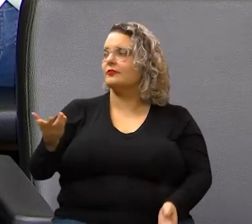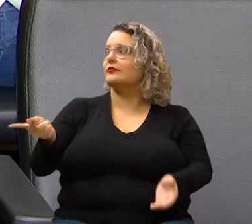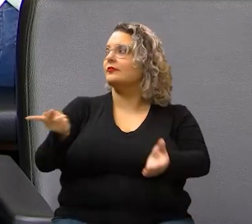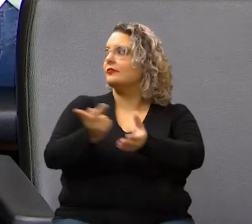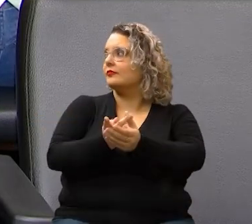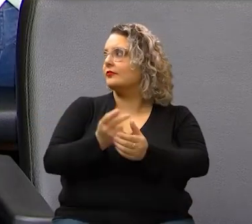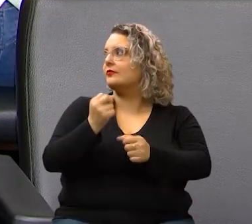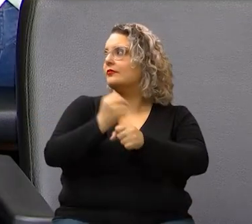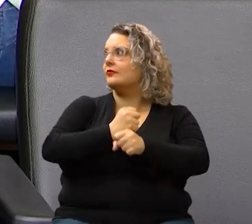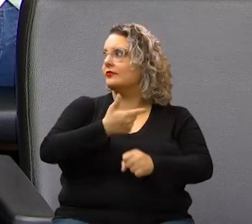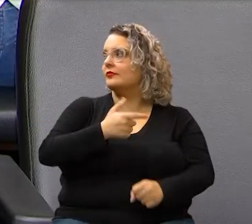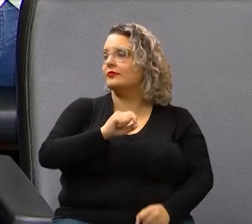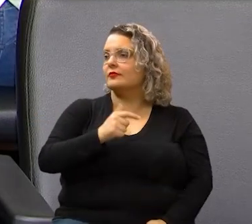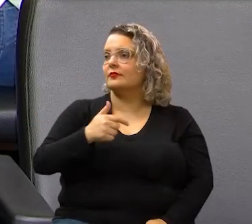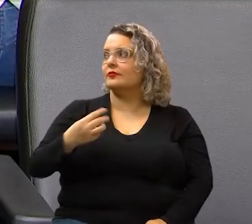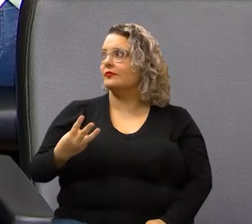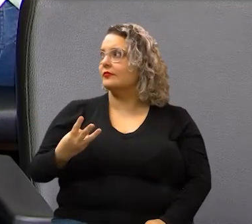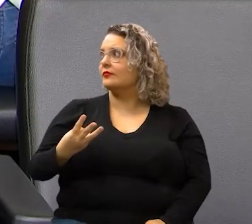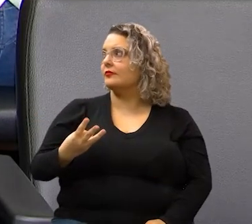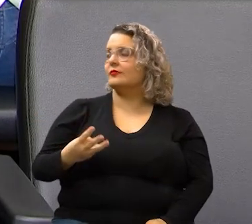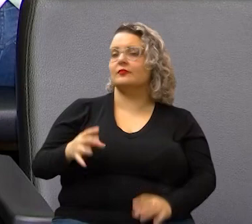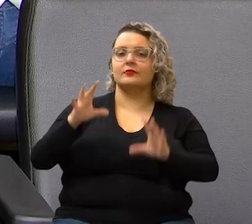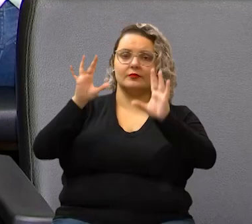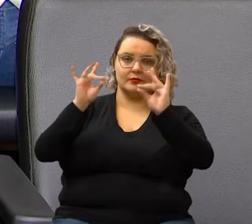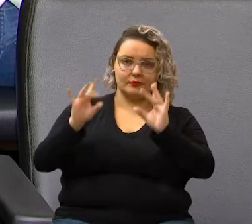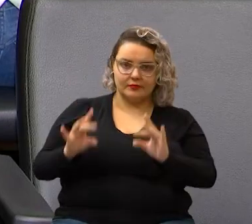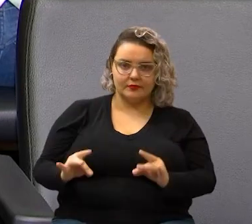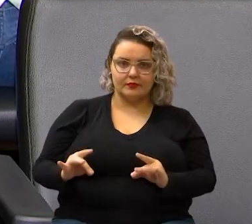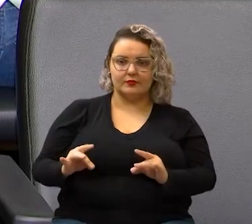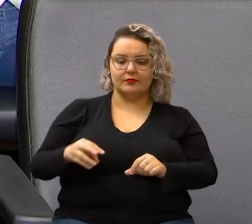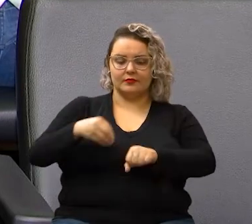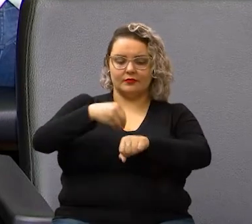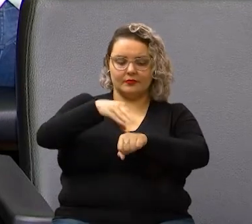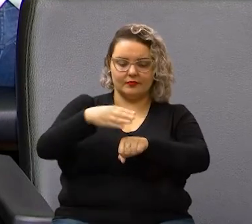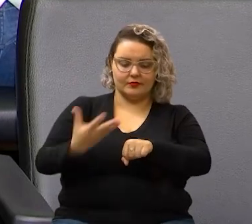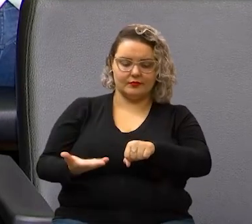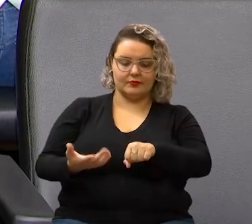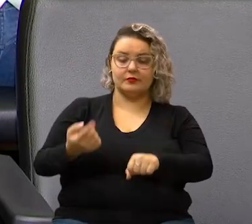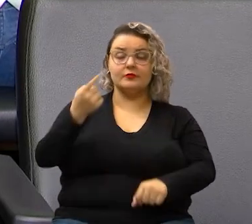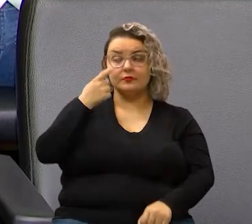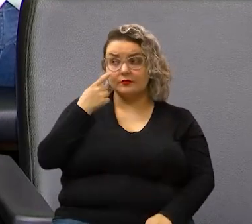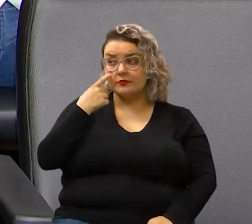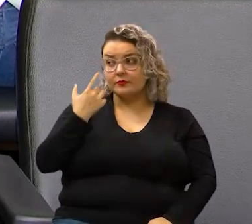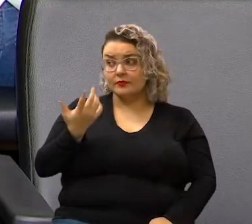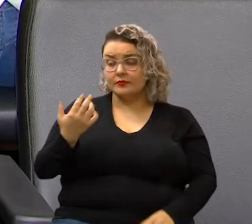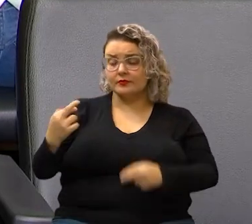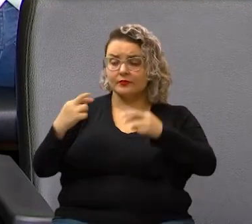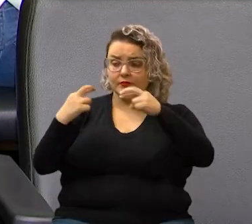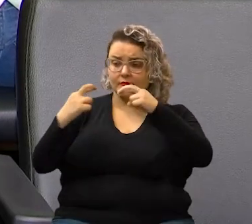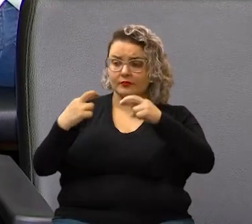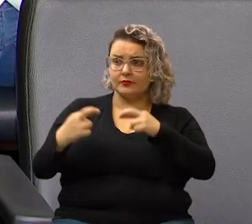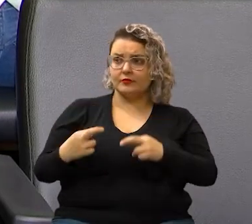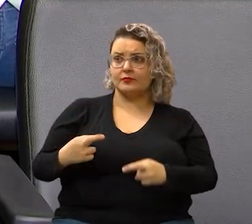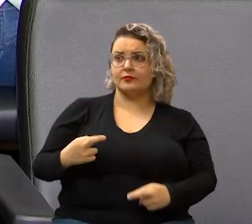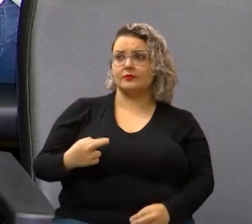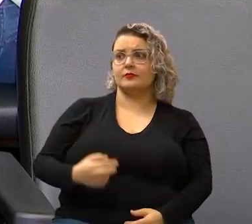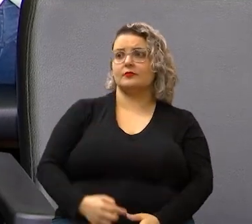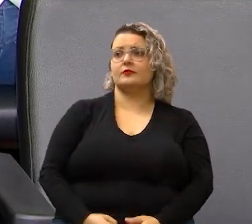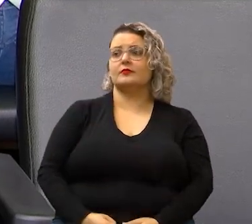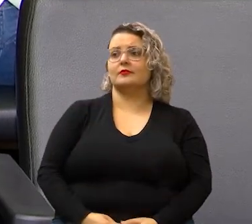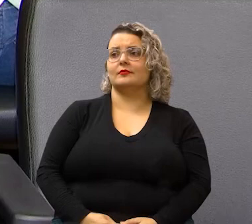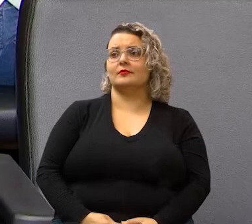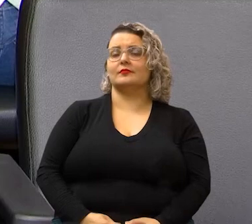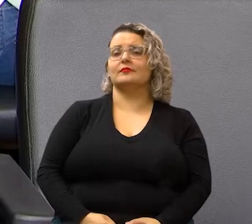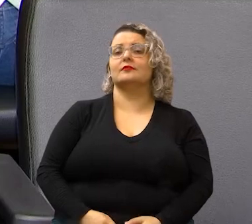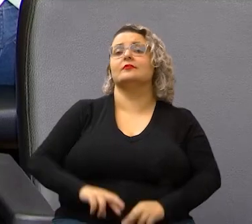que você protocolou nesse ano de 2023. E especificamente sobre as indicações, eu estava vendo lá, estava analisando